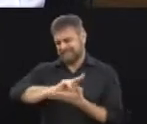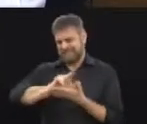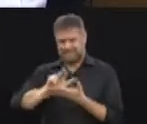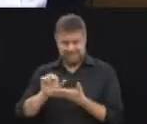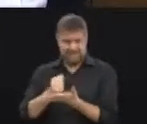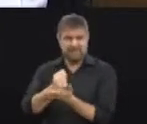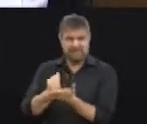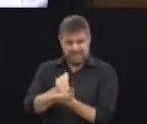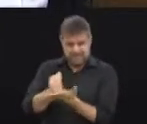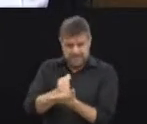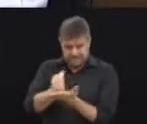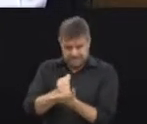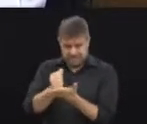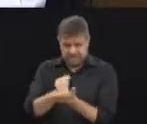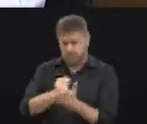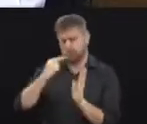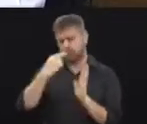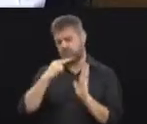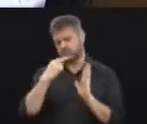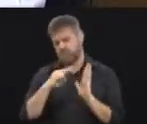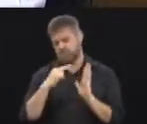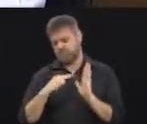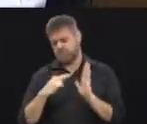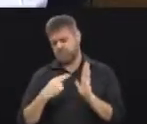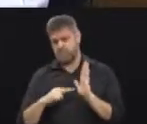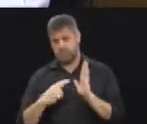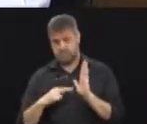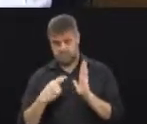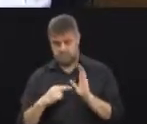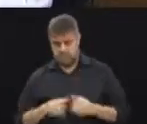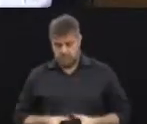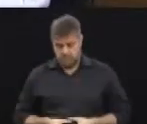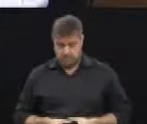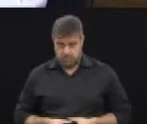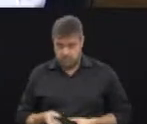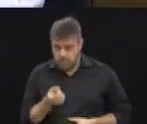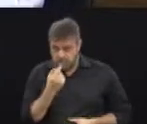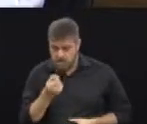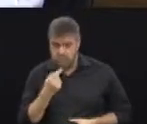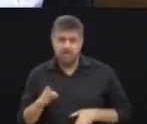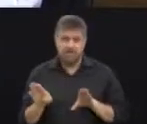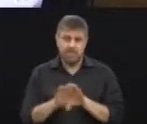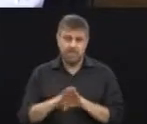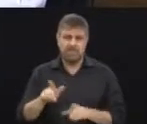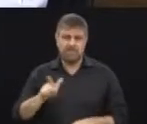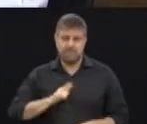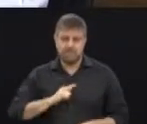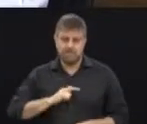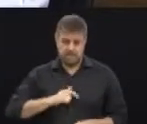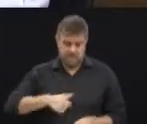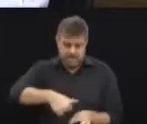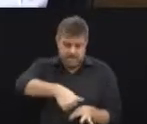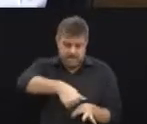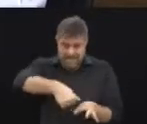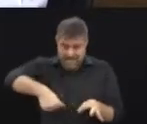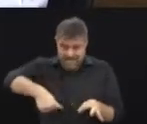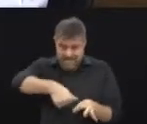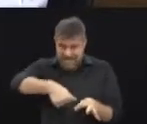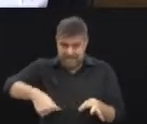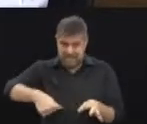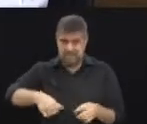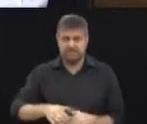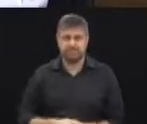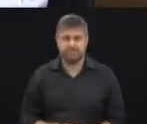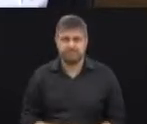Existem vários nomes comerciais, várias vias de acesso. Uma delas existe creme